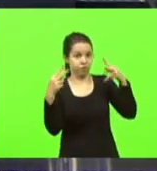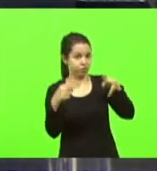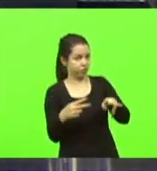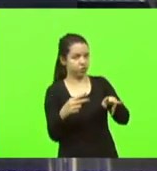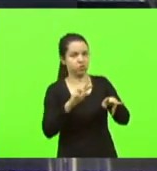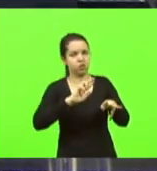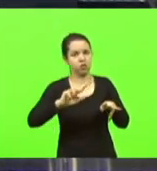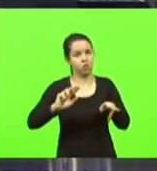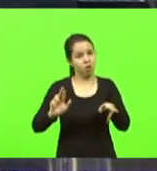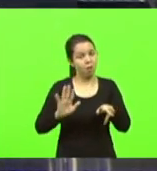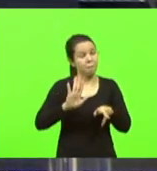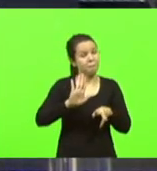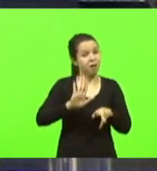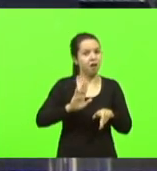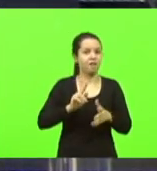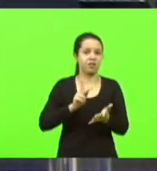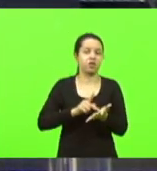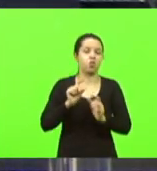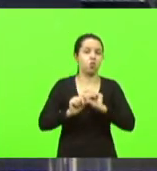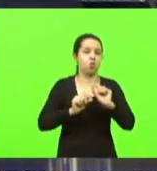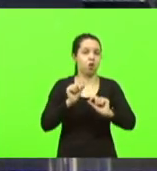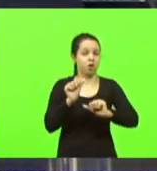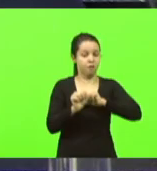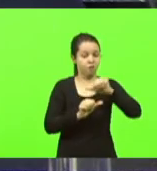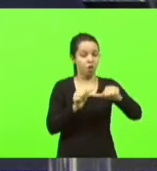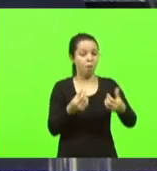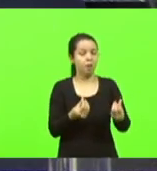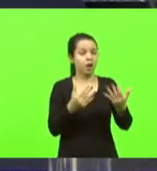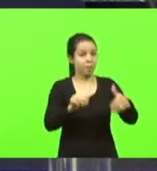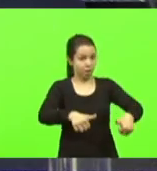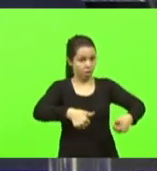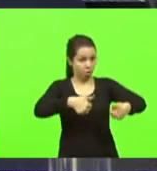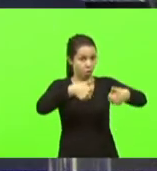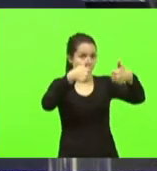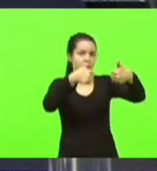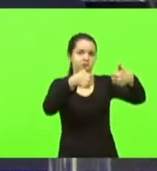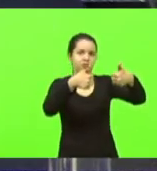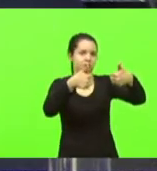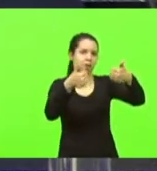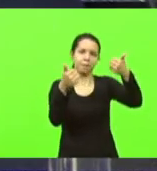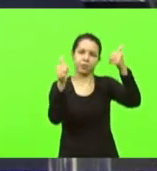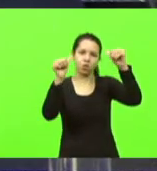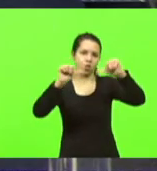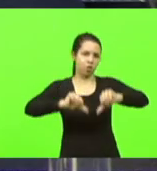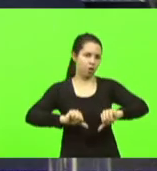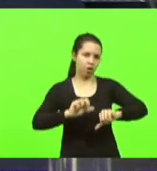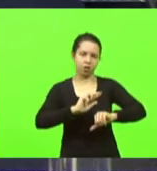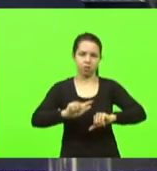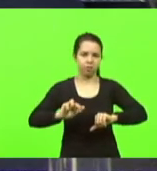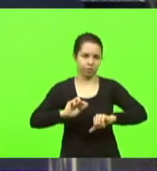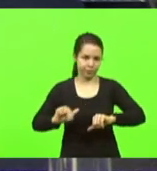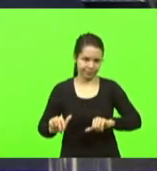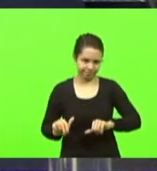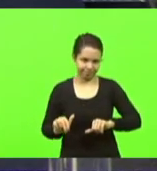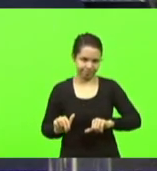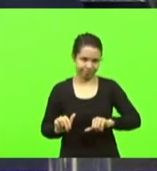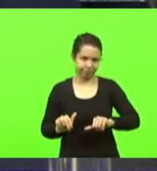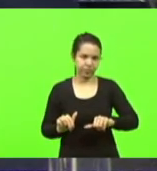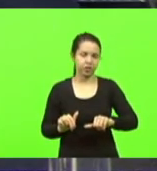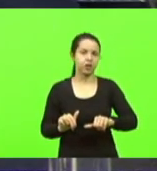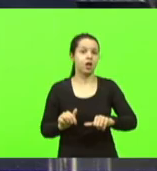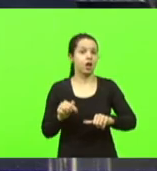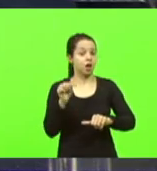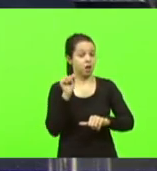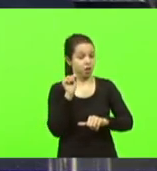Deputado toda a reforma a gente faz para melhorar não para piorar a e nesse caso específico